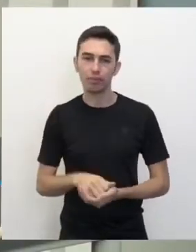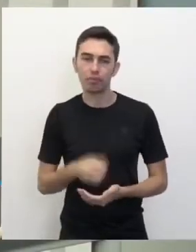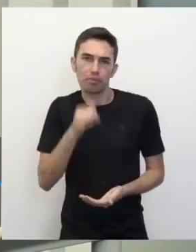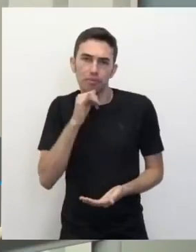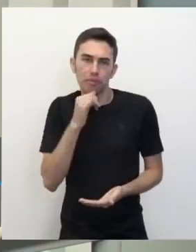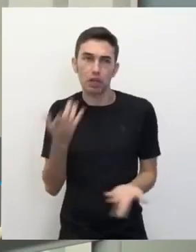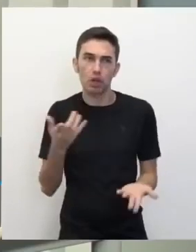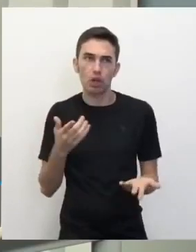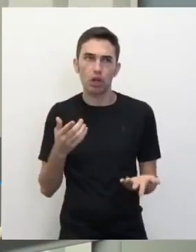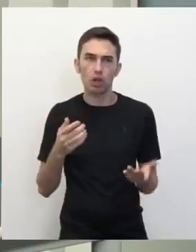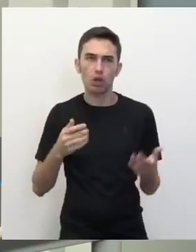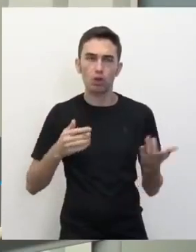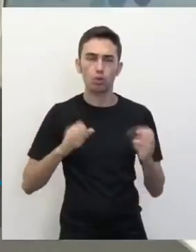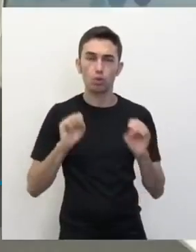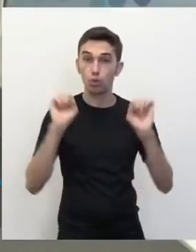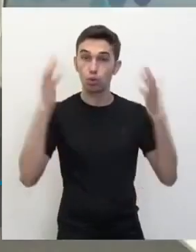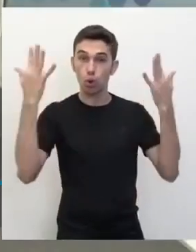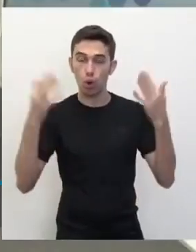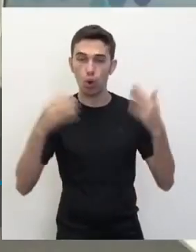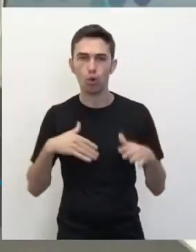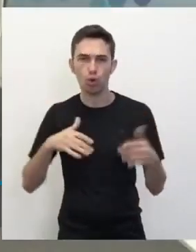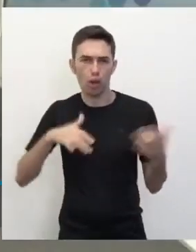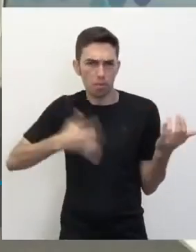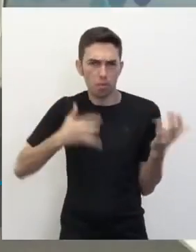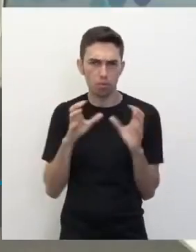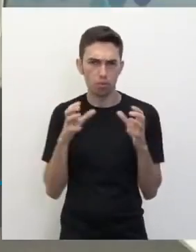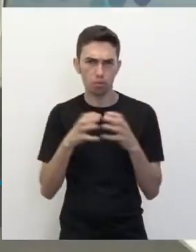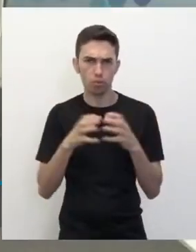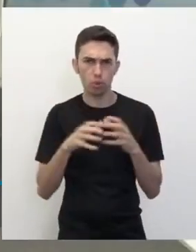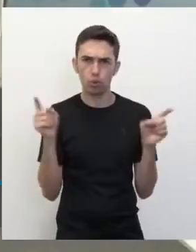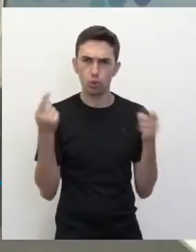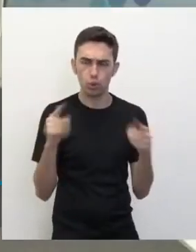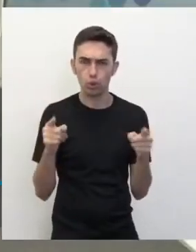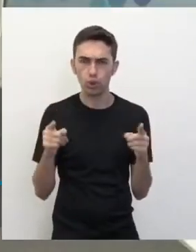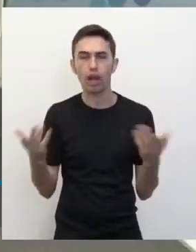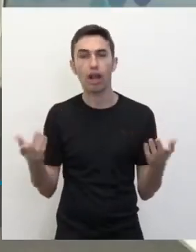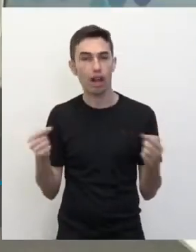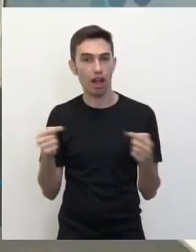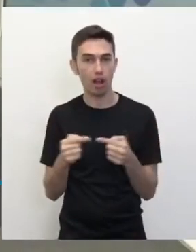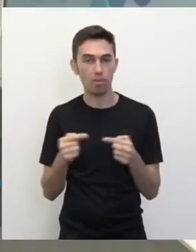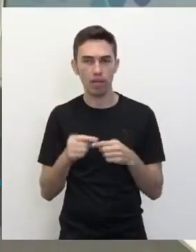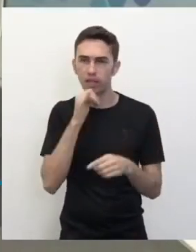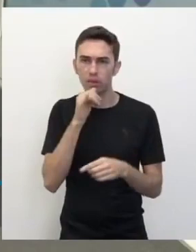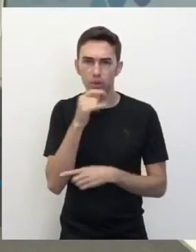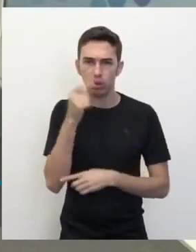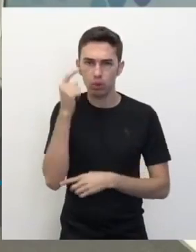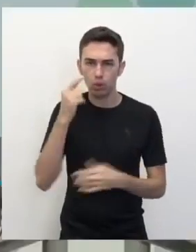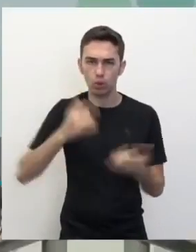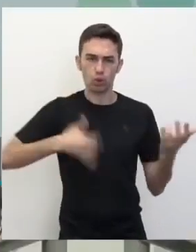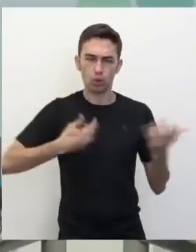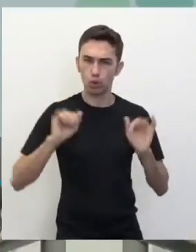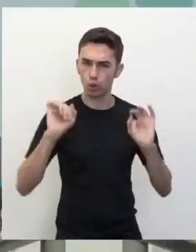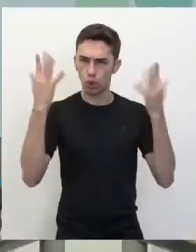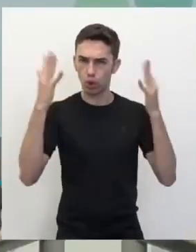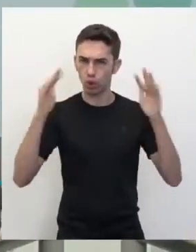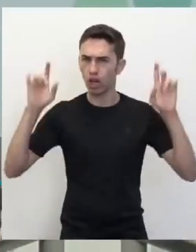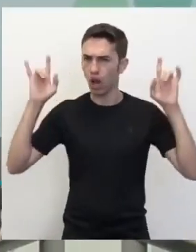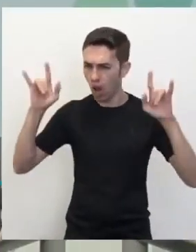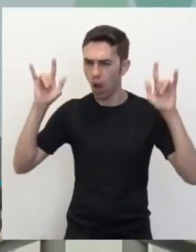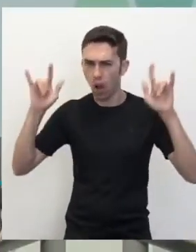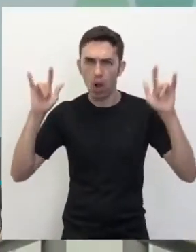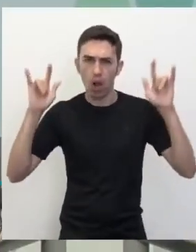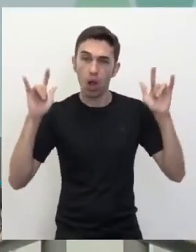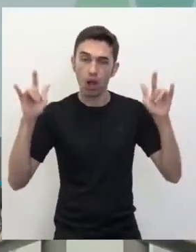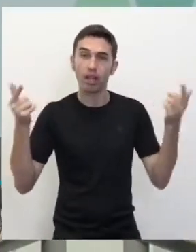música, professor? Acredito que sim. Acredito que muito... Voltando para esse show de rock, né? Você consegue identificar vários